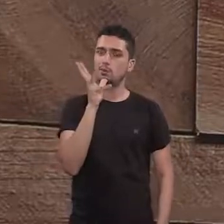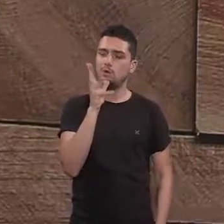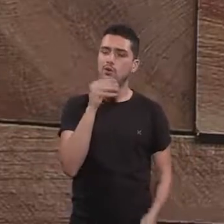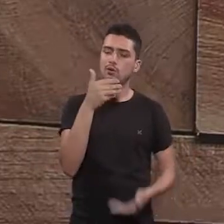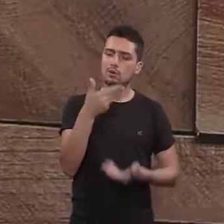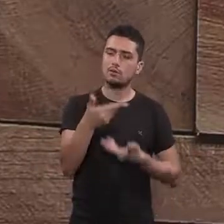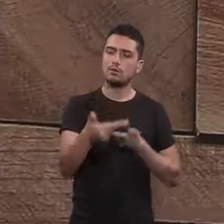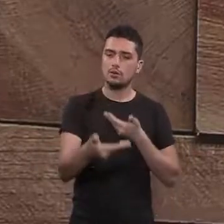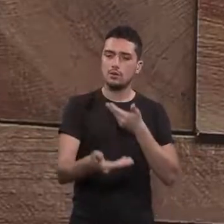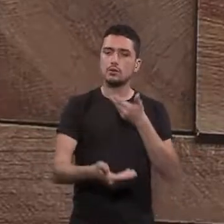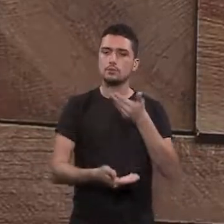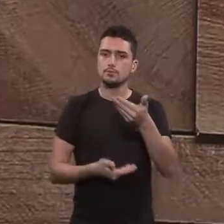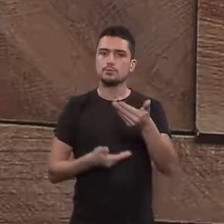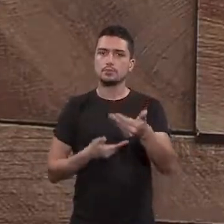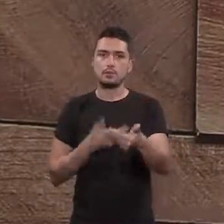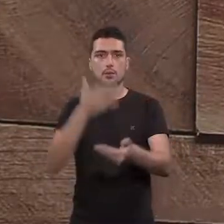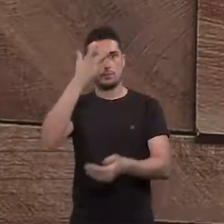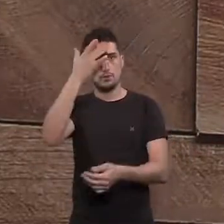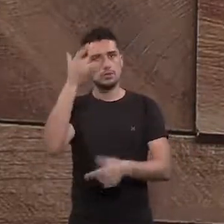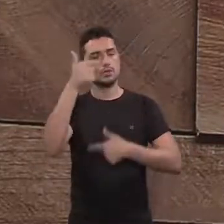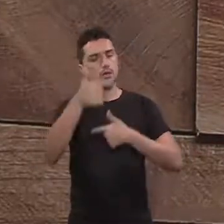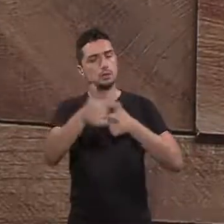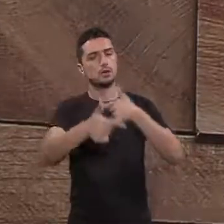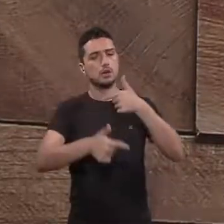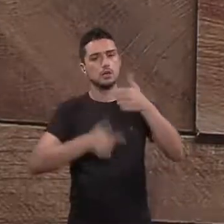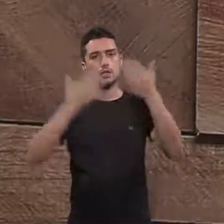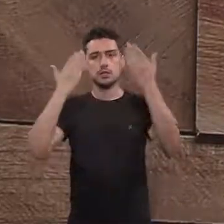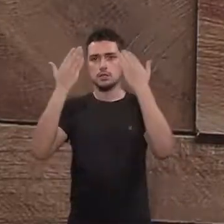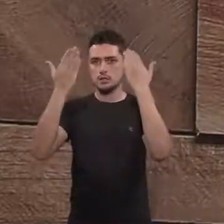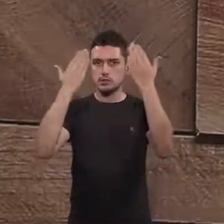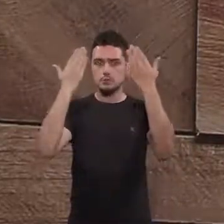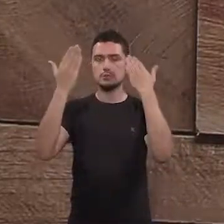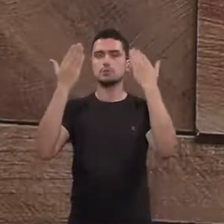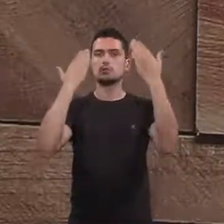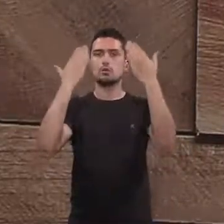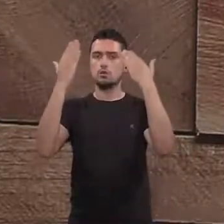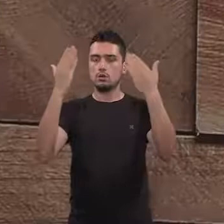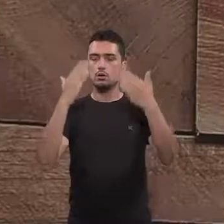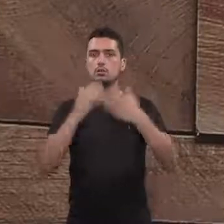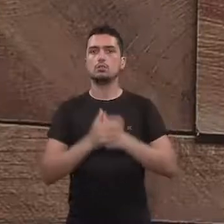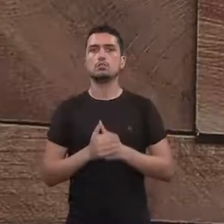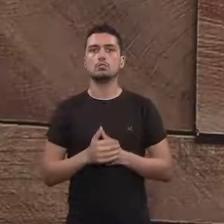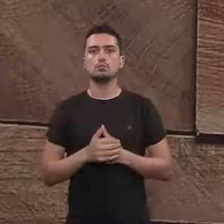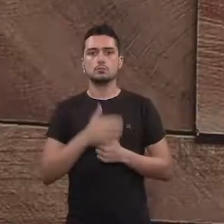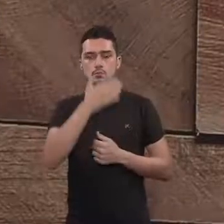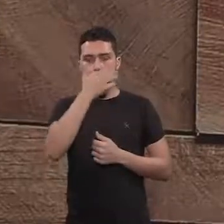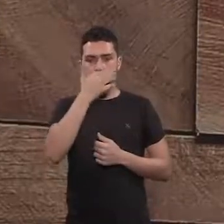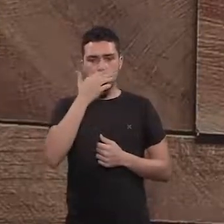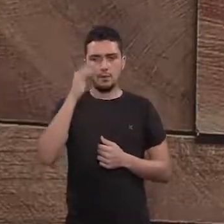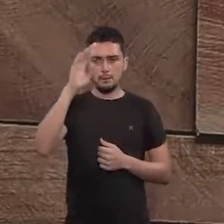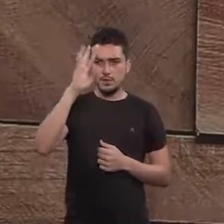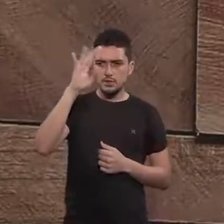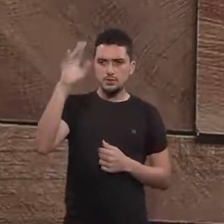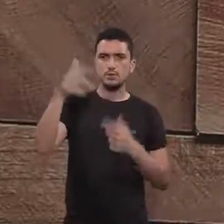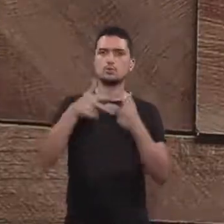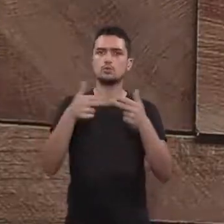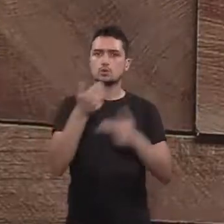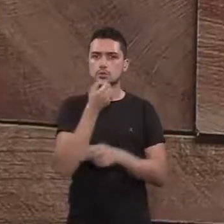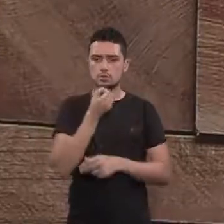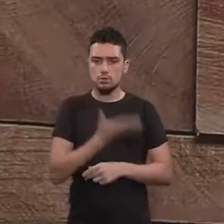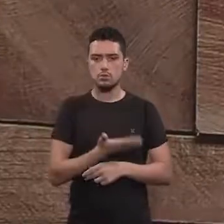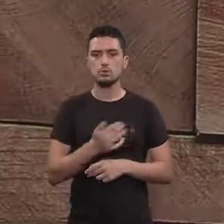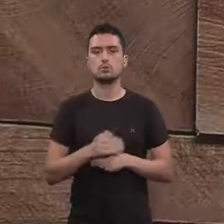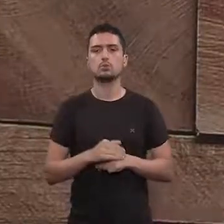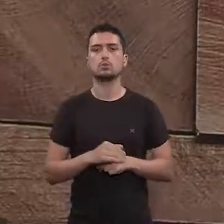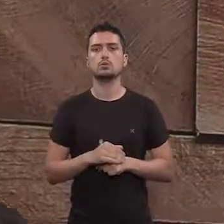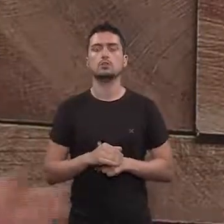processo lento e gradual, em que as pessoas vão trabalhando na fase inicial, exercitando só coisas positivas, endereçando para o outro, e aí